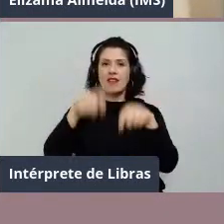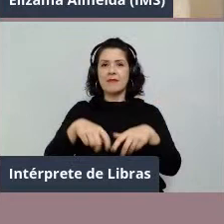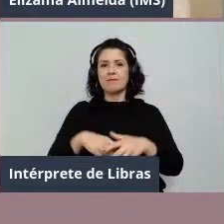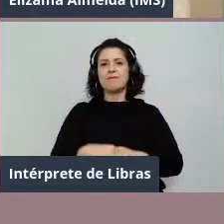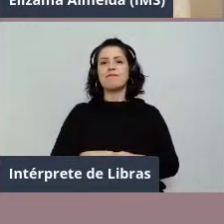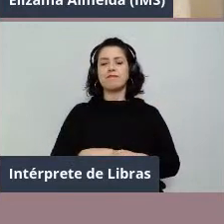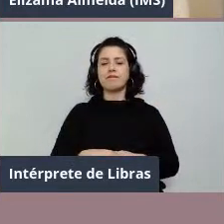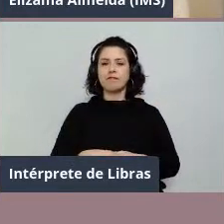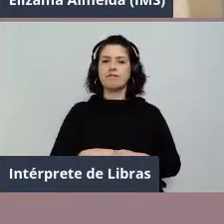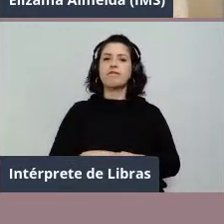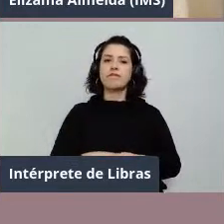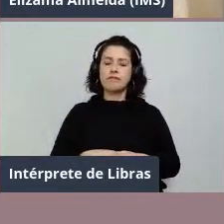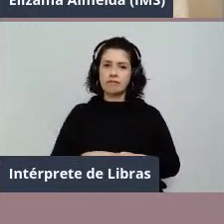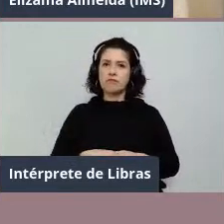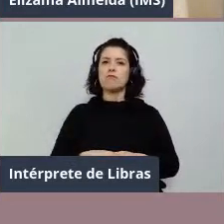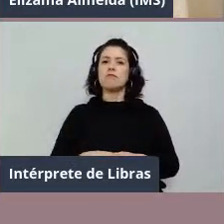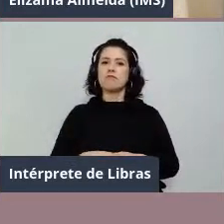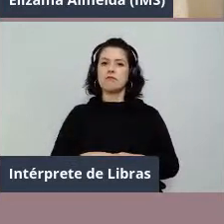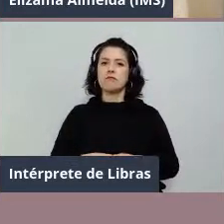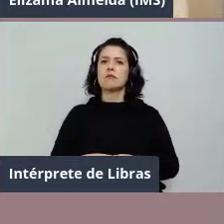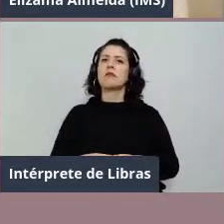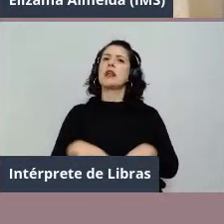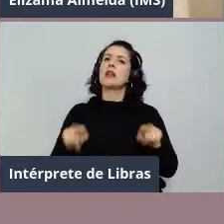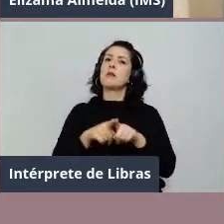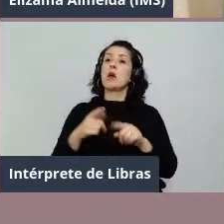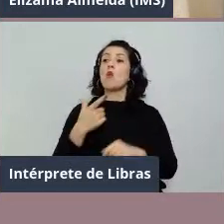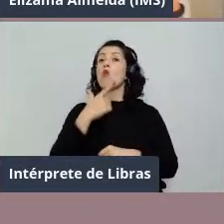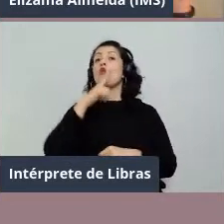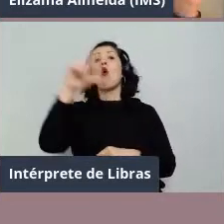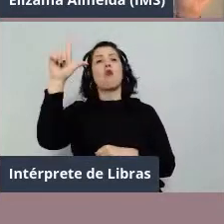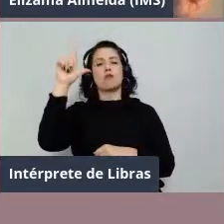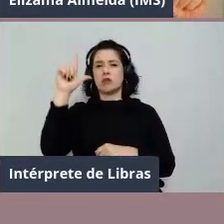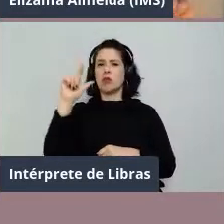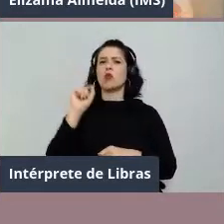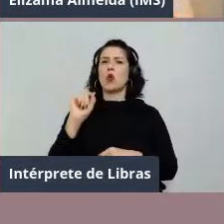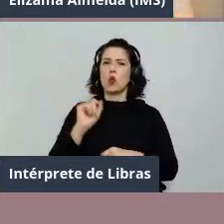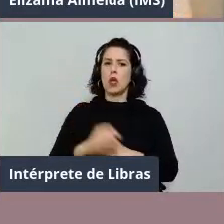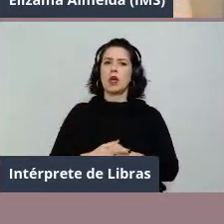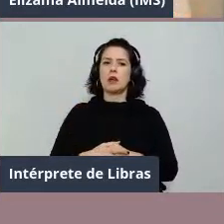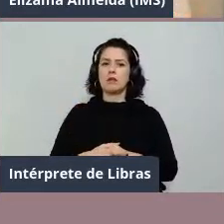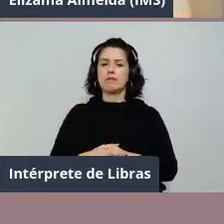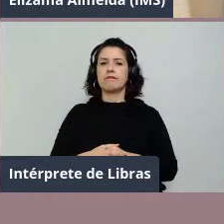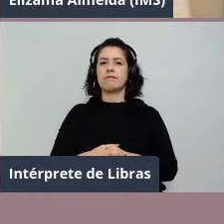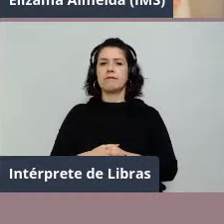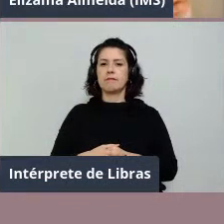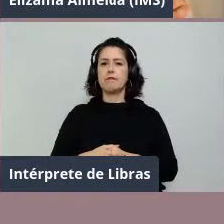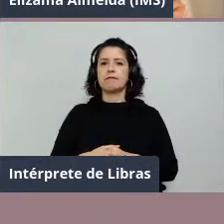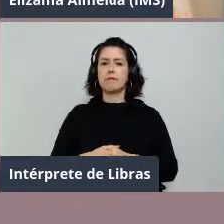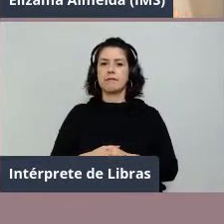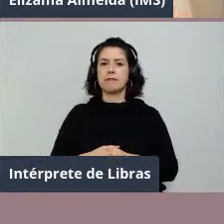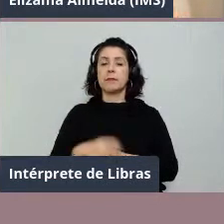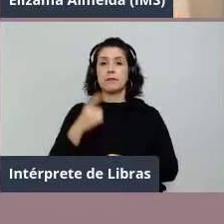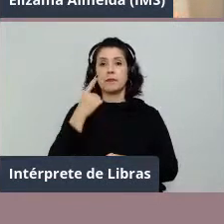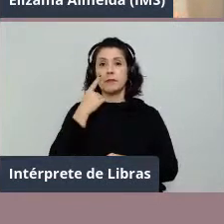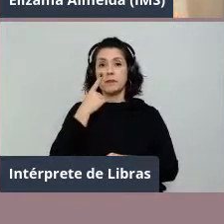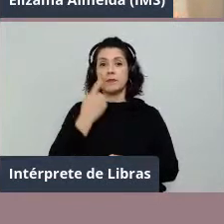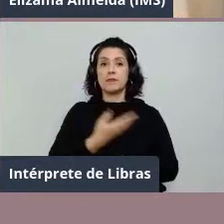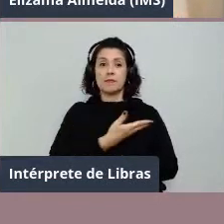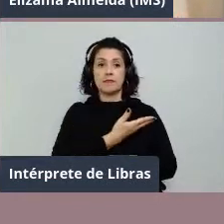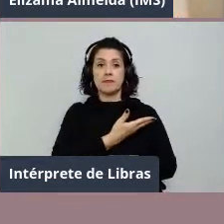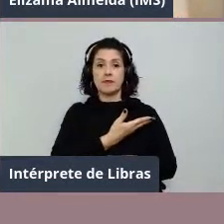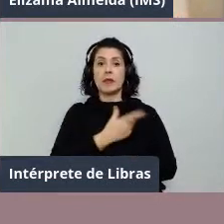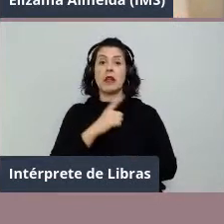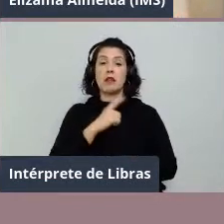Um outro caso de suporte, né, em que ela circunda o nome, o